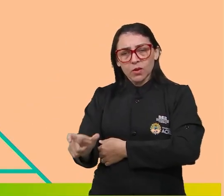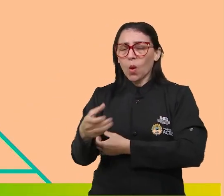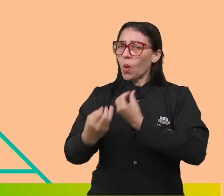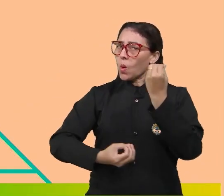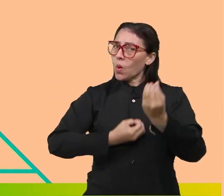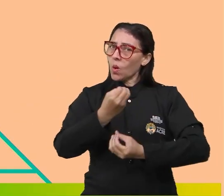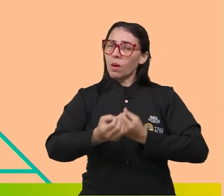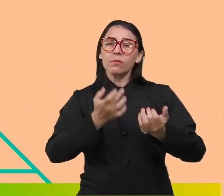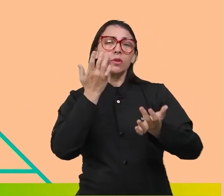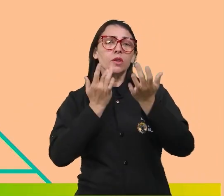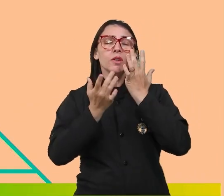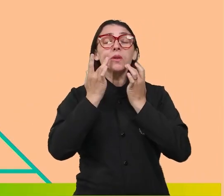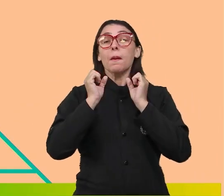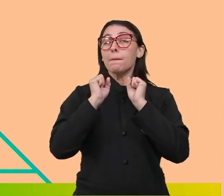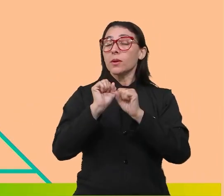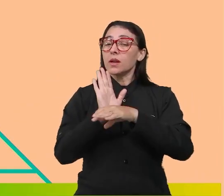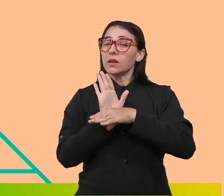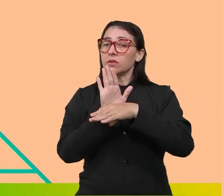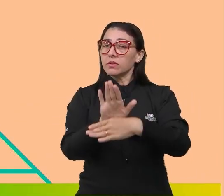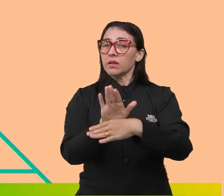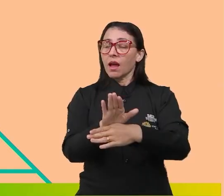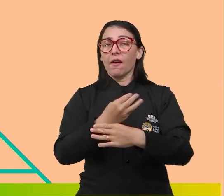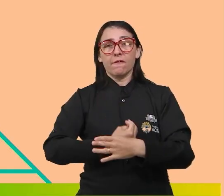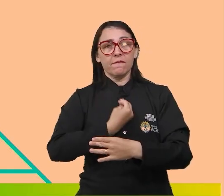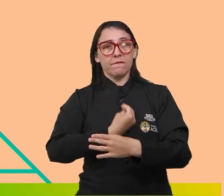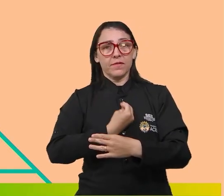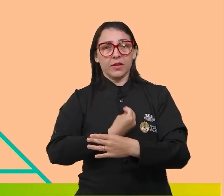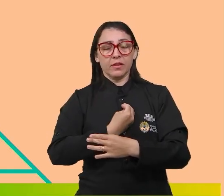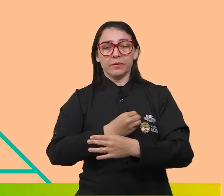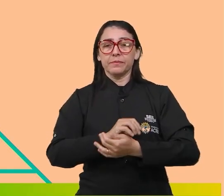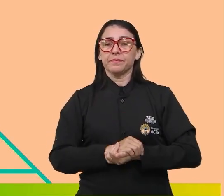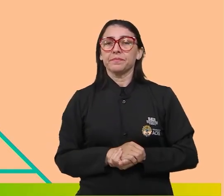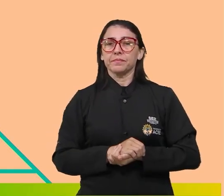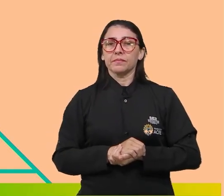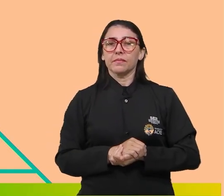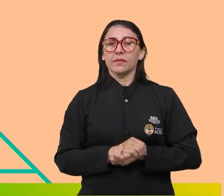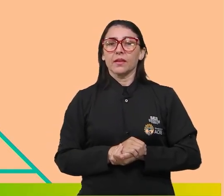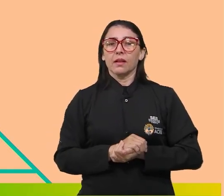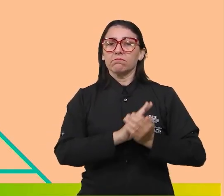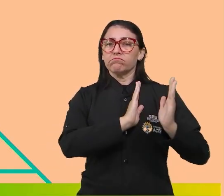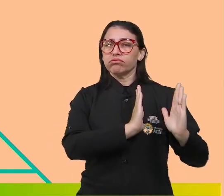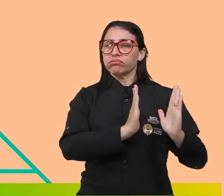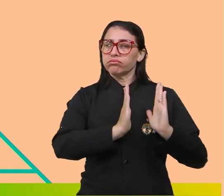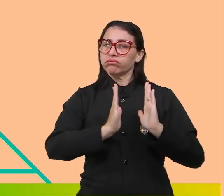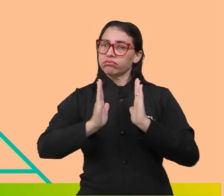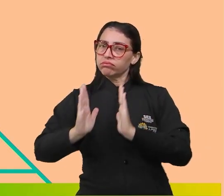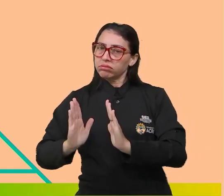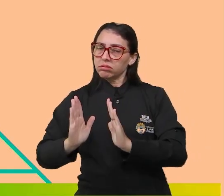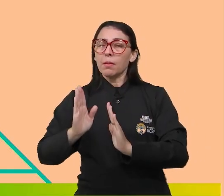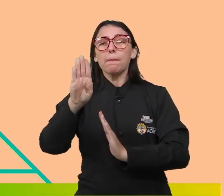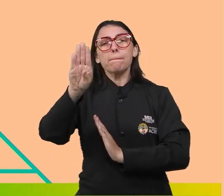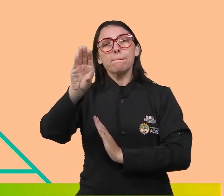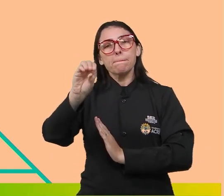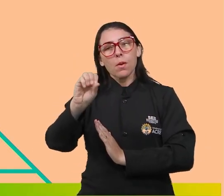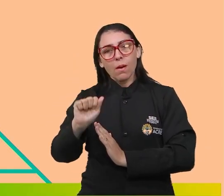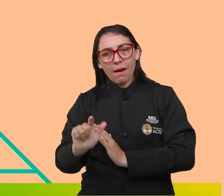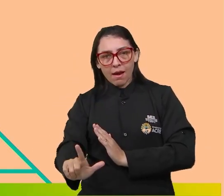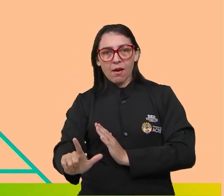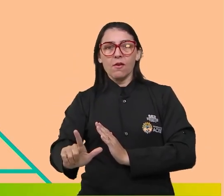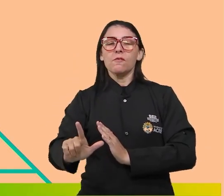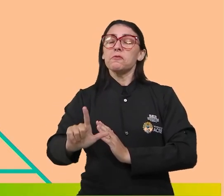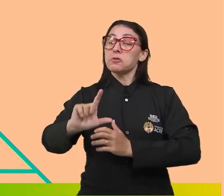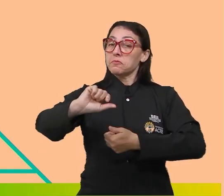que o teatro poderia ajudar a vida do próximo? Todos os passos percorridos por Boal